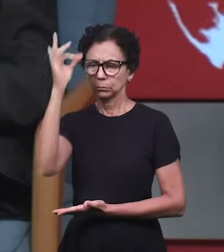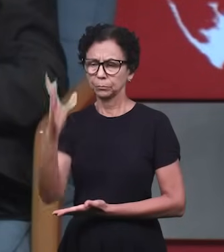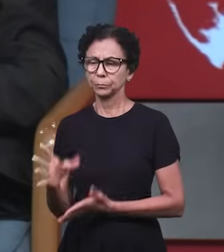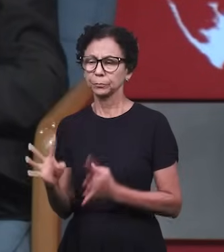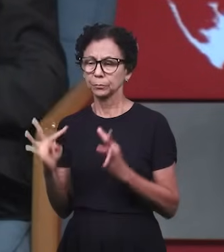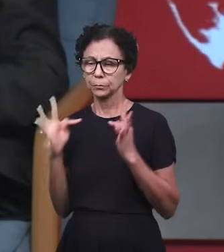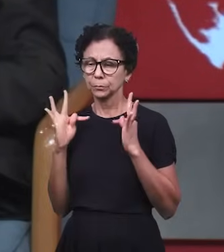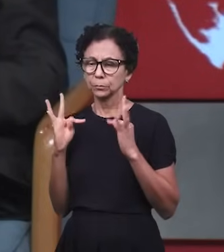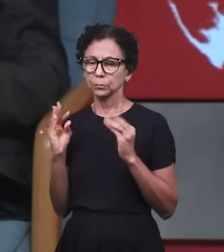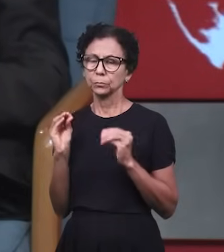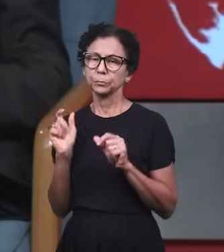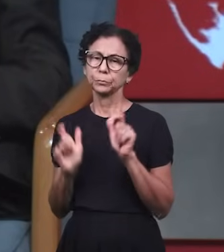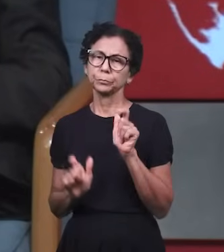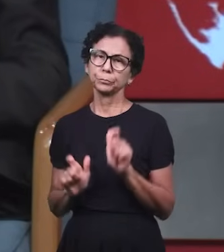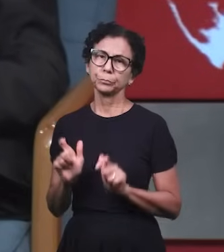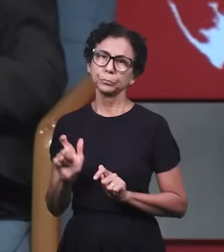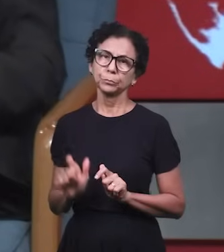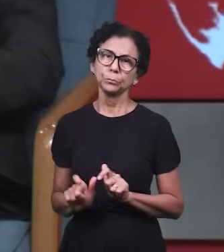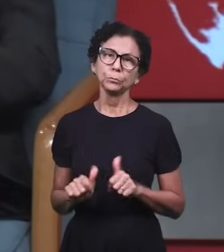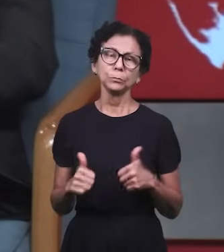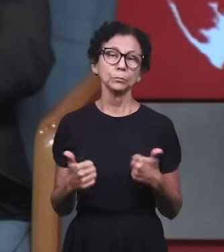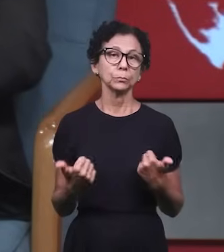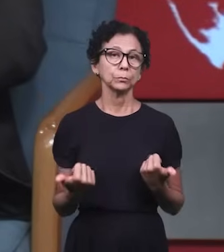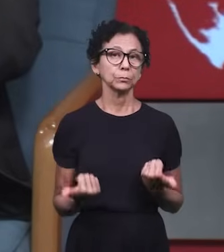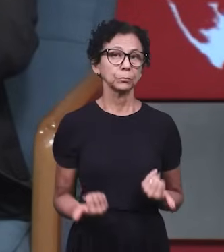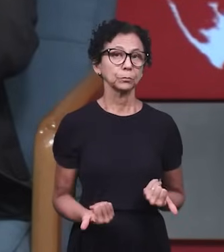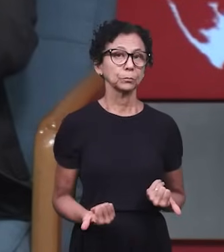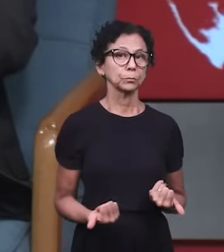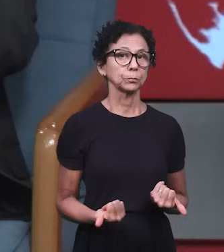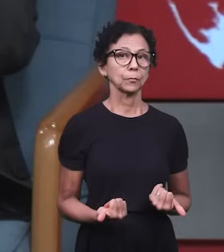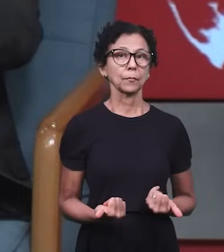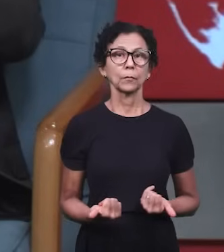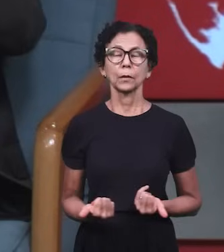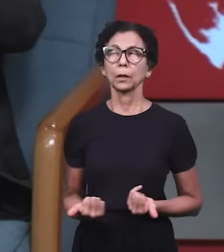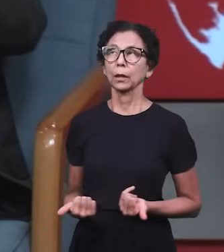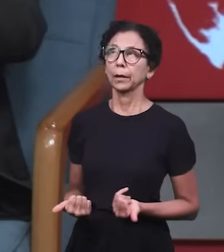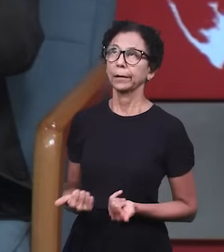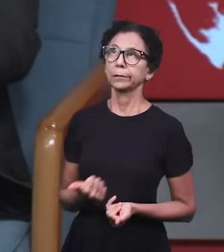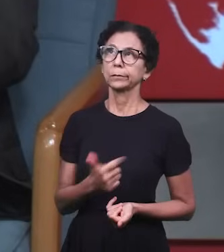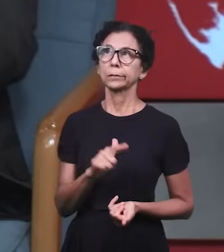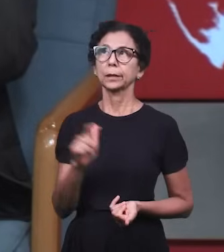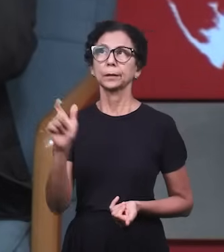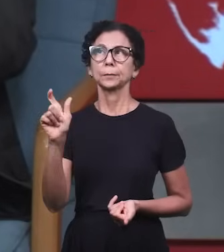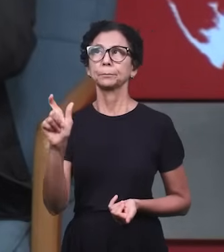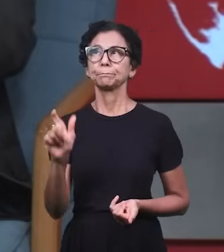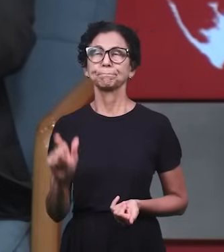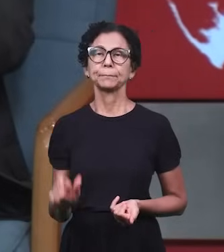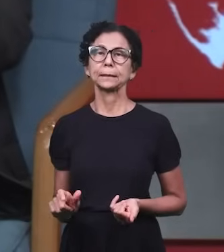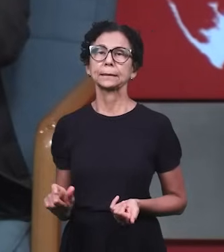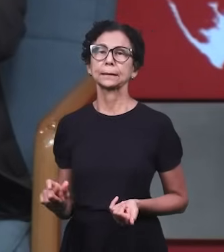por isso que não há pessoas super